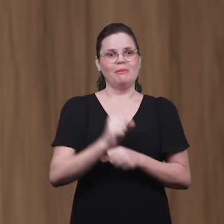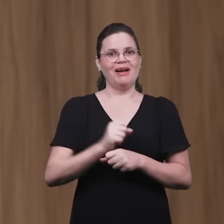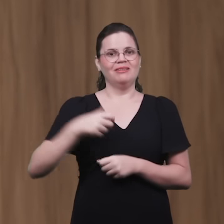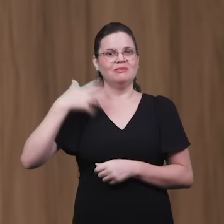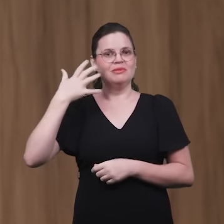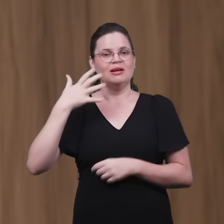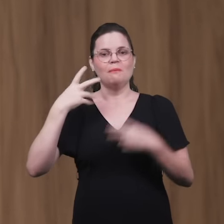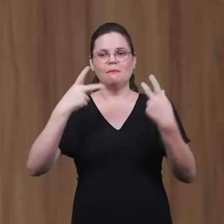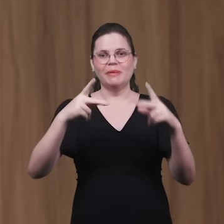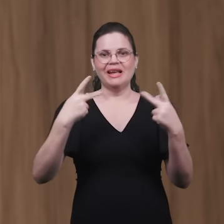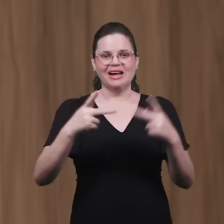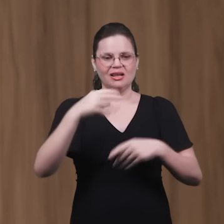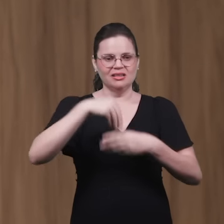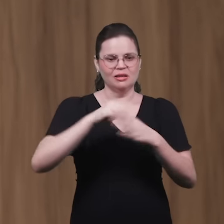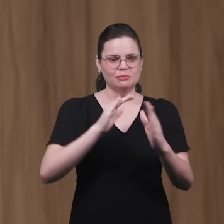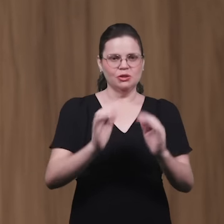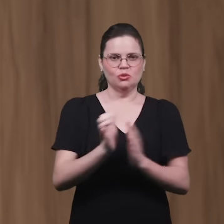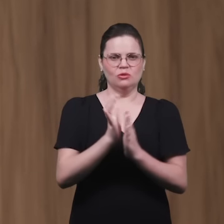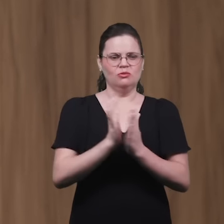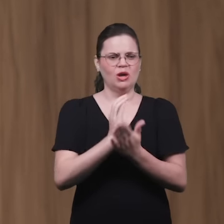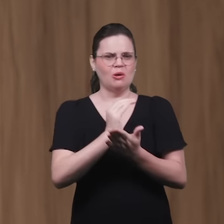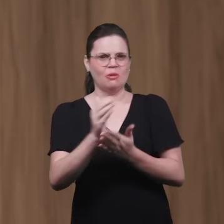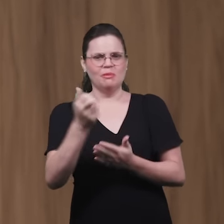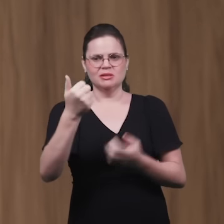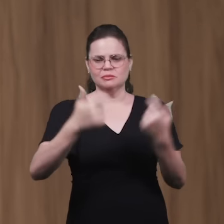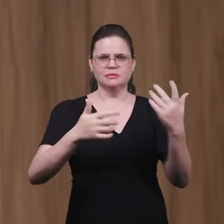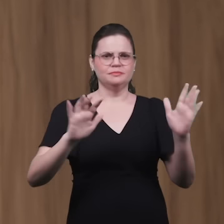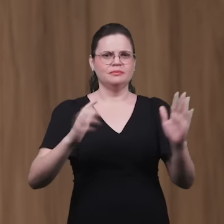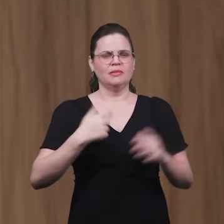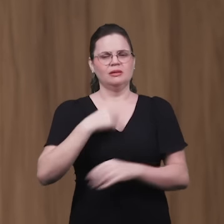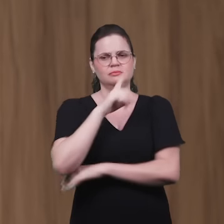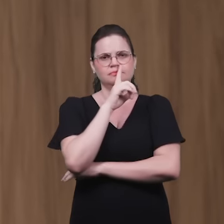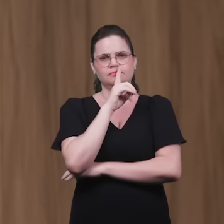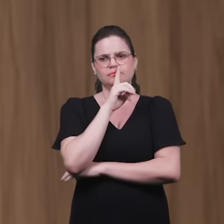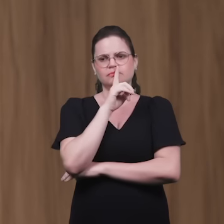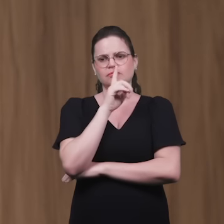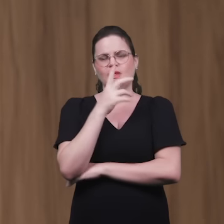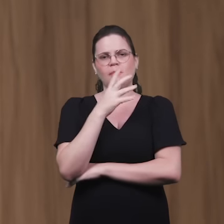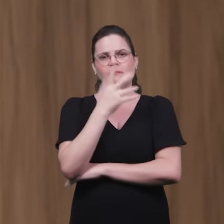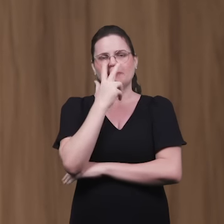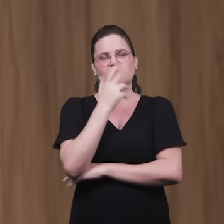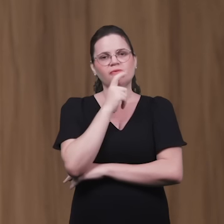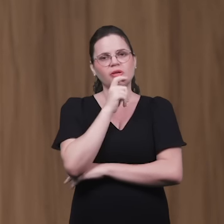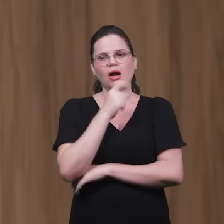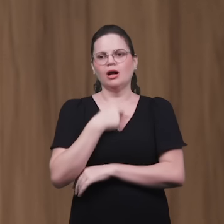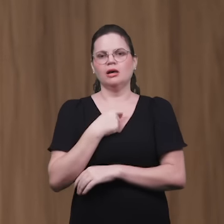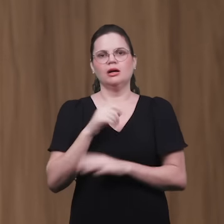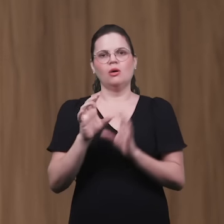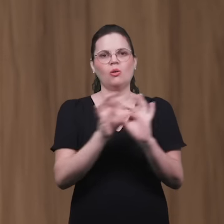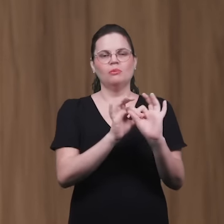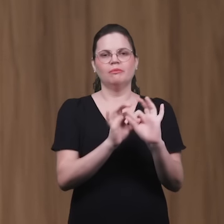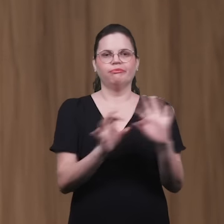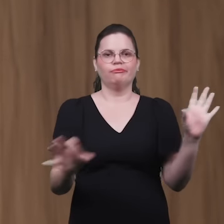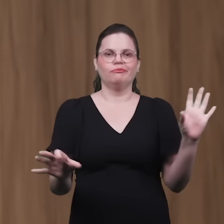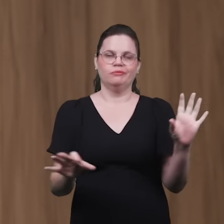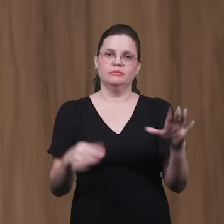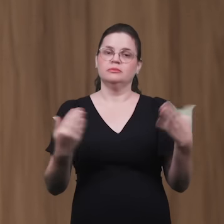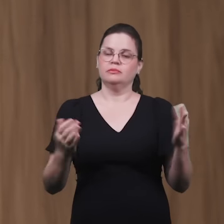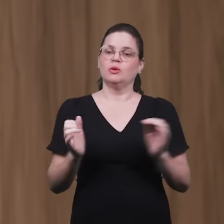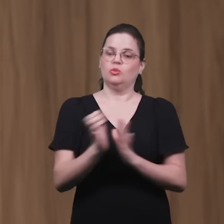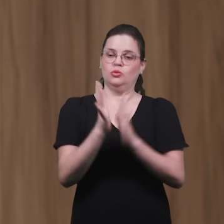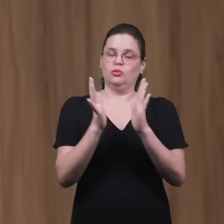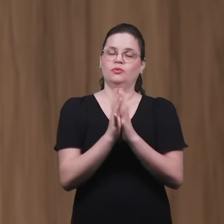cima do louvor, aí começa a falar uma coisa, falar outra, aí dá aquele silêncio, isso quebra a comunhão, né? Porque o louvor, ele traz